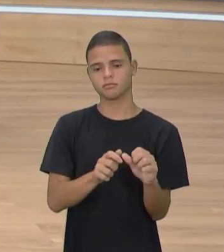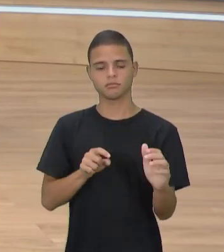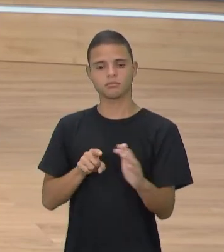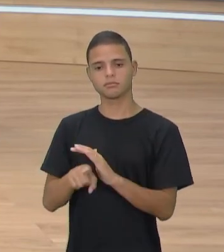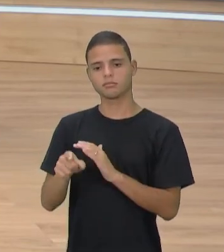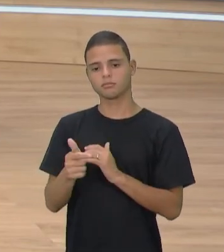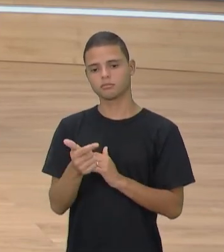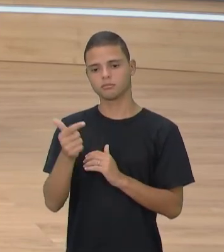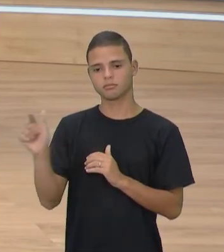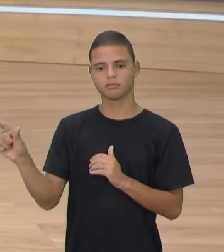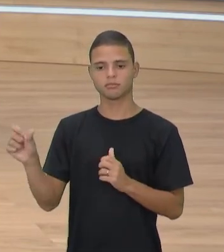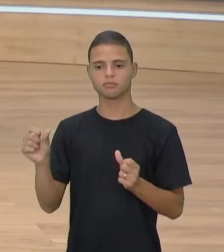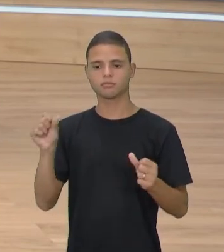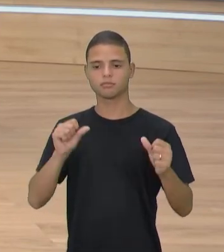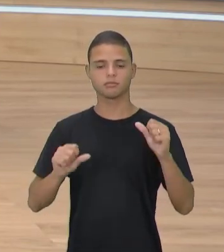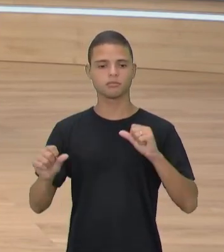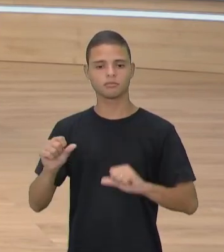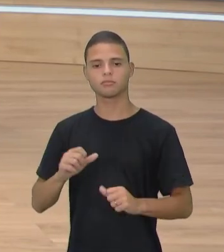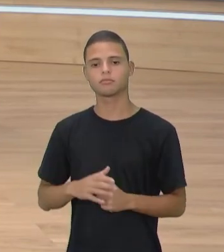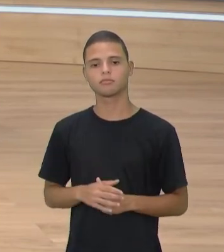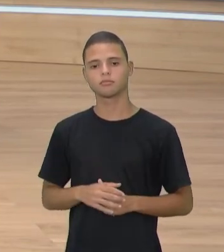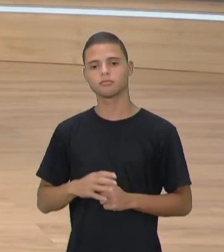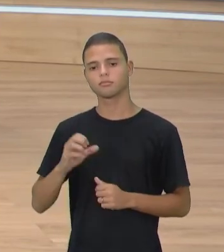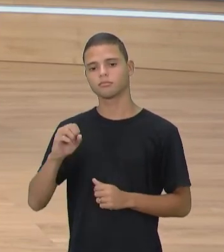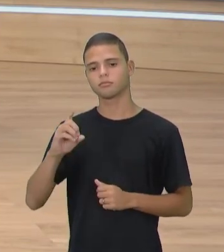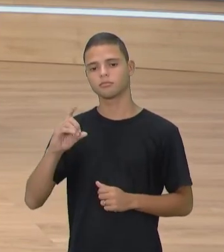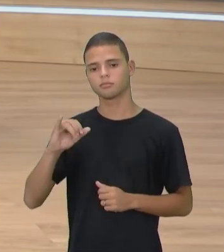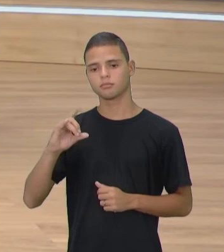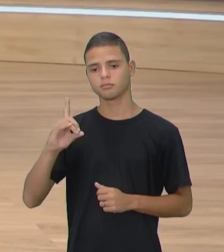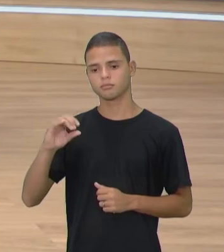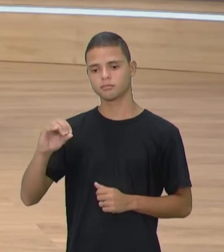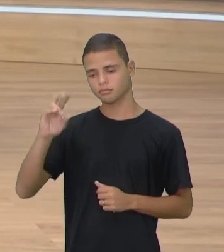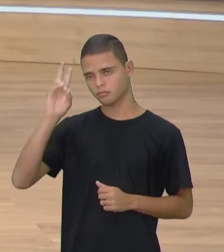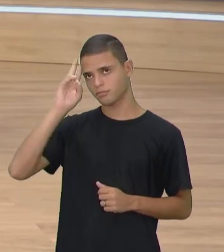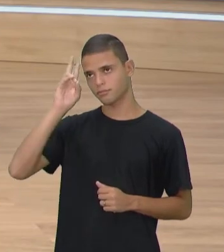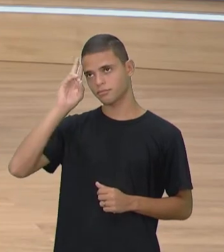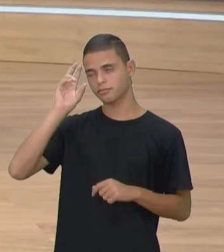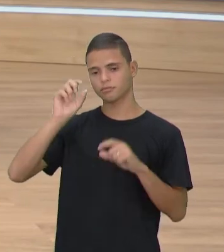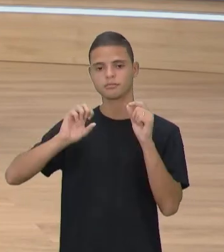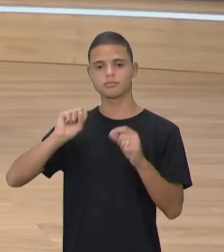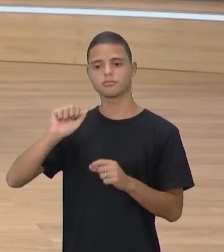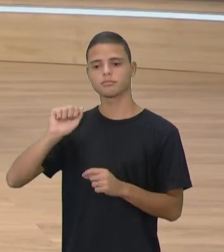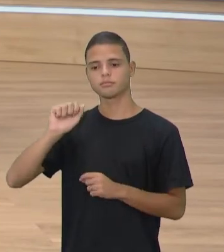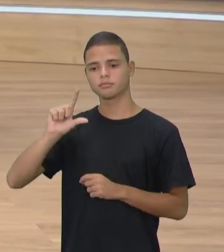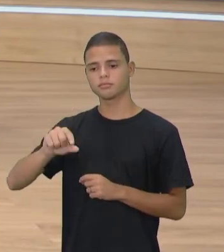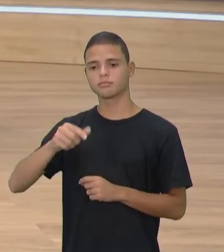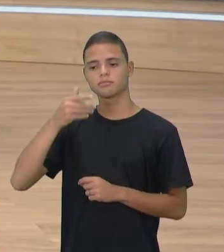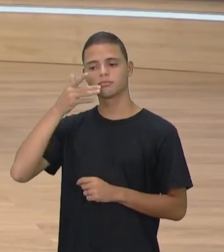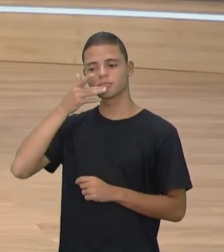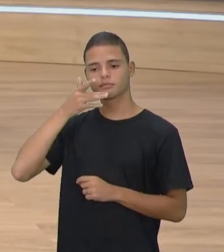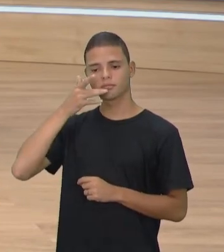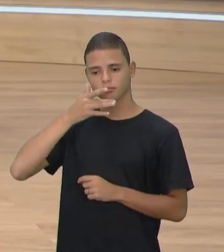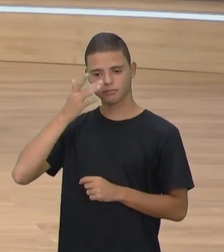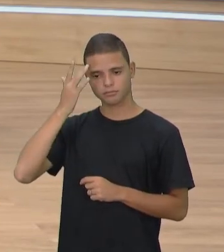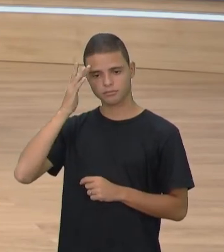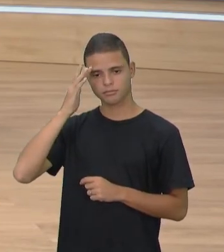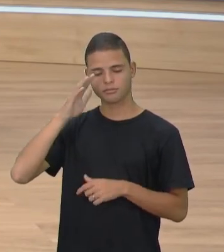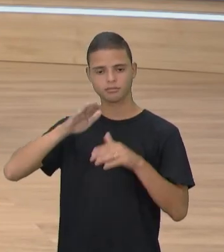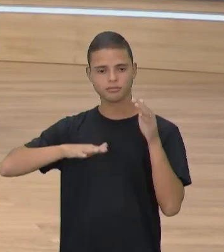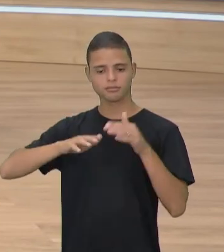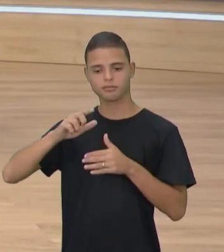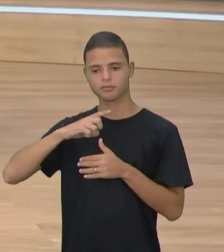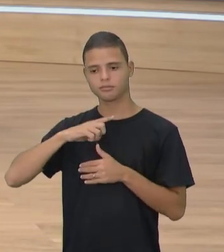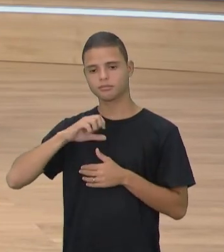fazer? Pode, deve fazer. Sódio me lembra muito sal. Principalmente quando a gente vai ver composição de alimentos. Às vezes aparece